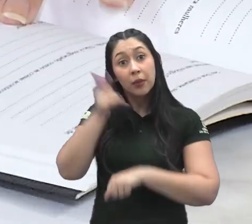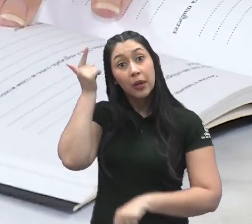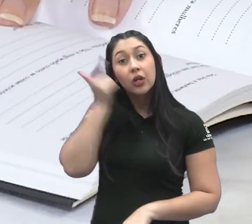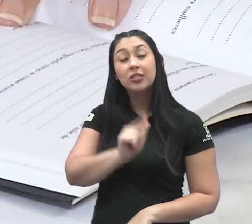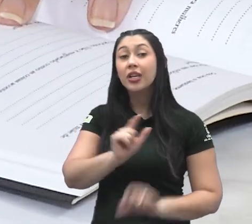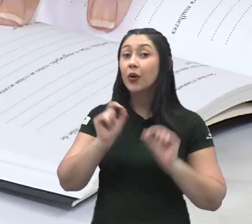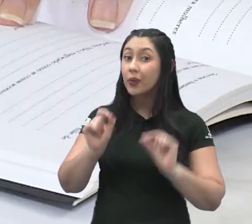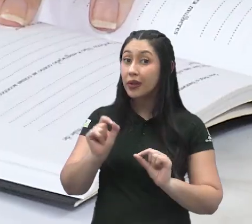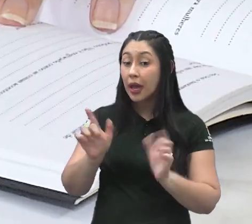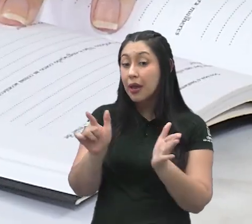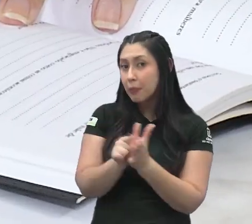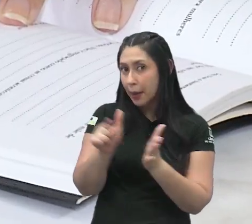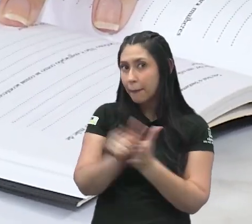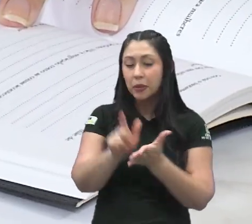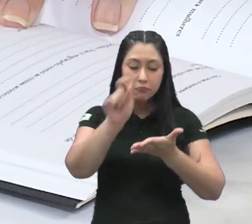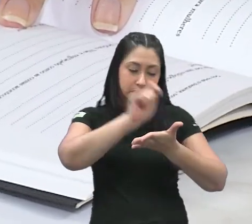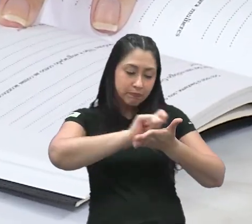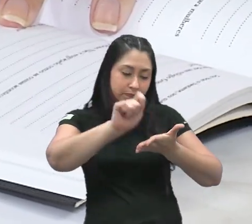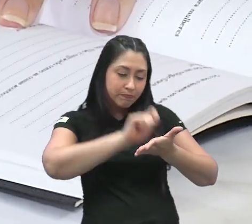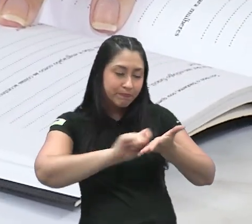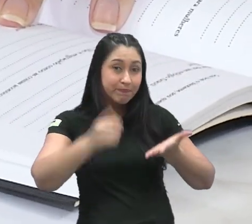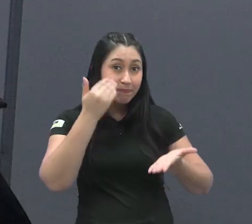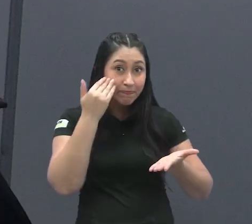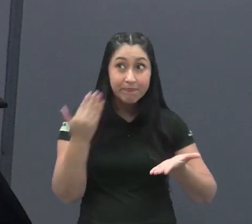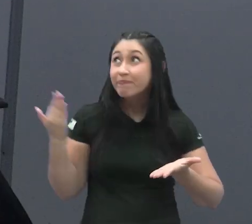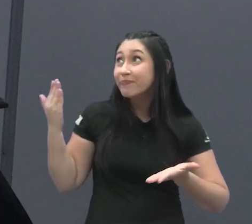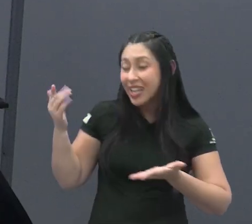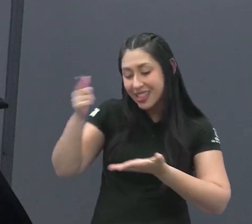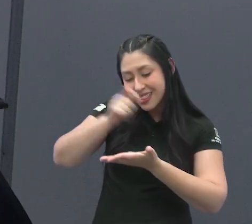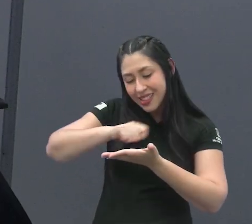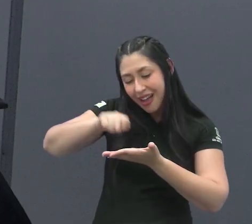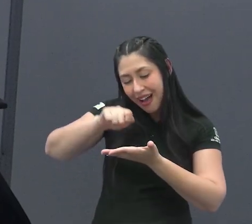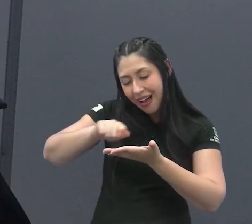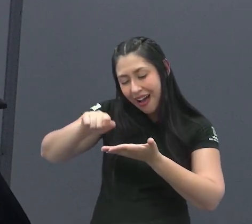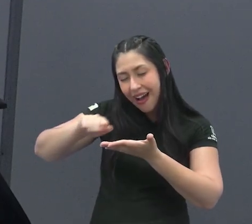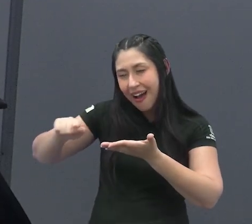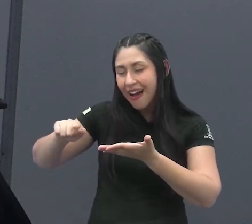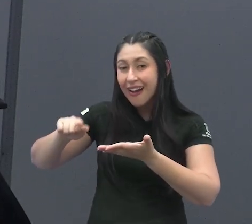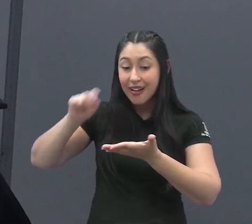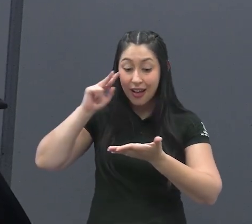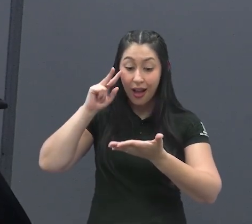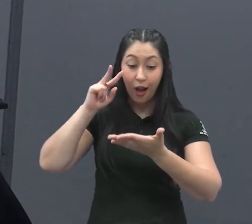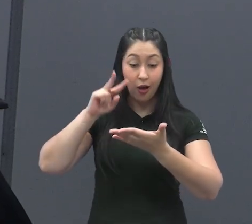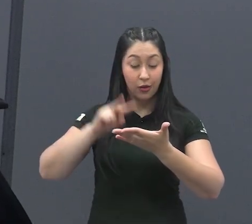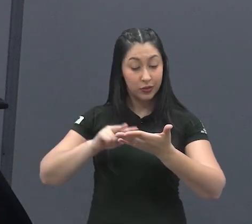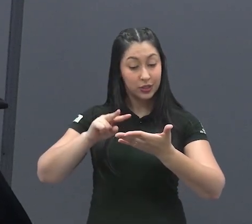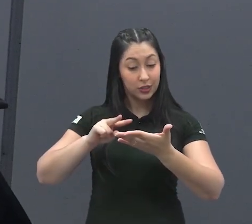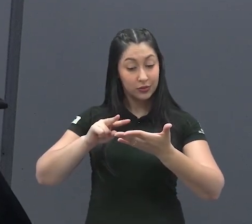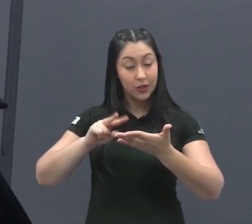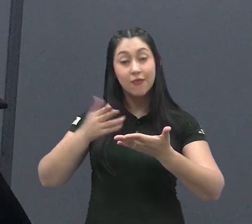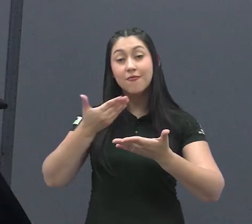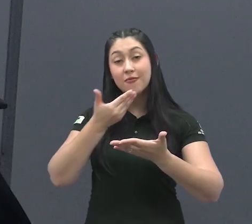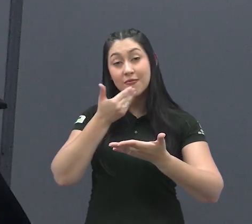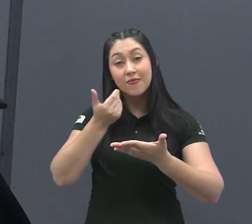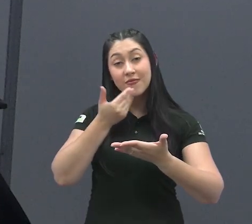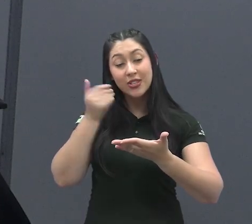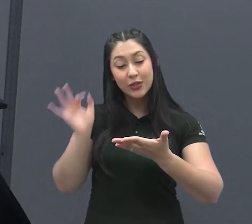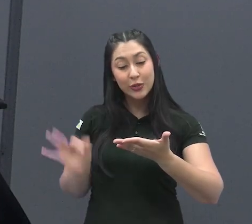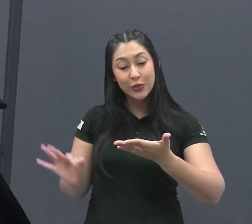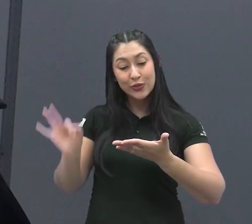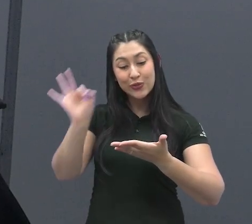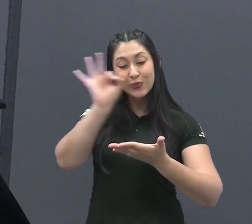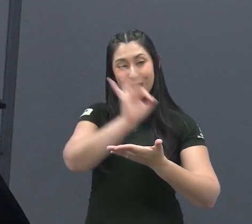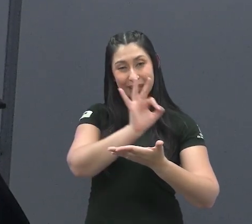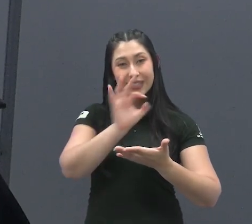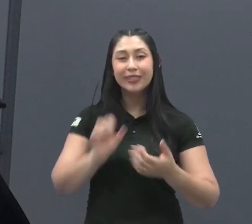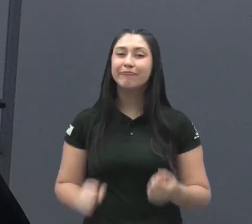para realizar metas é colocar tudo no papel. Para Sara, quando escritas, as metas ficam visíveis e mais fácil